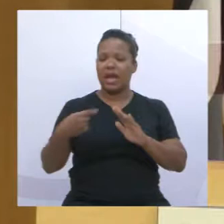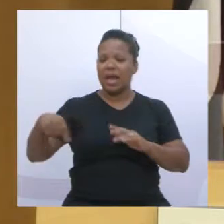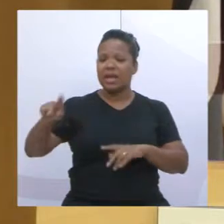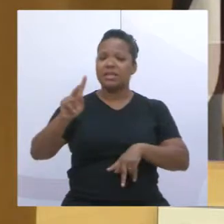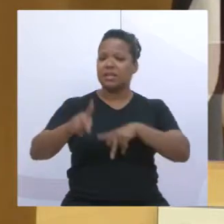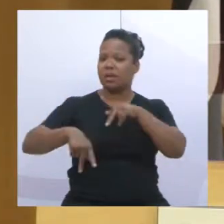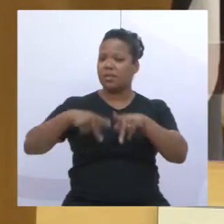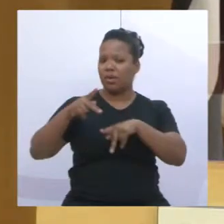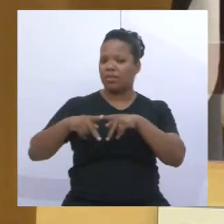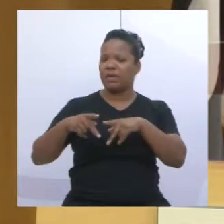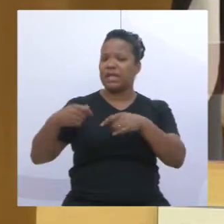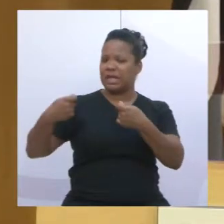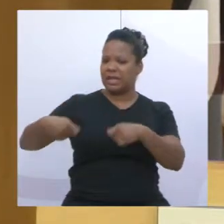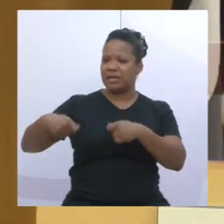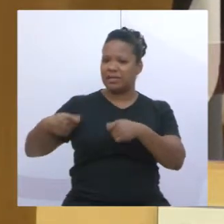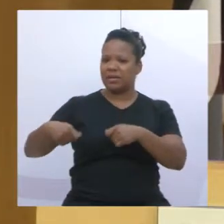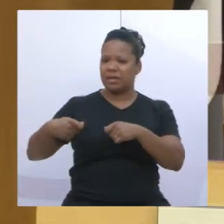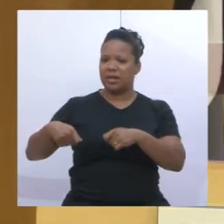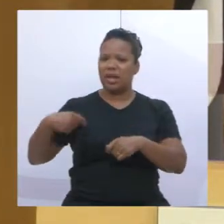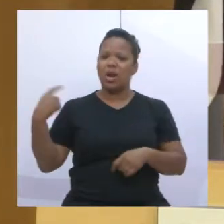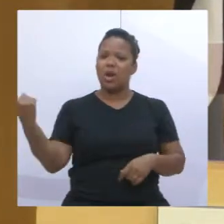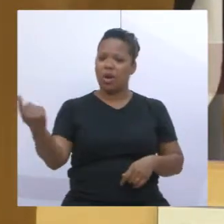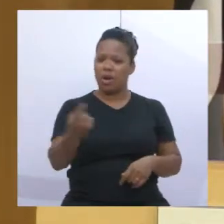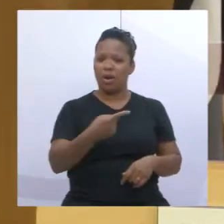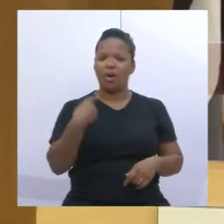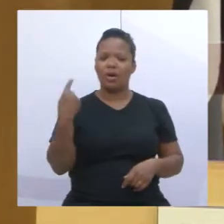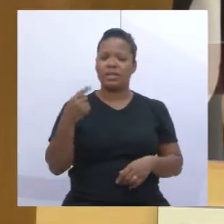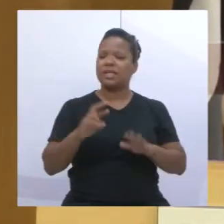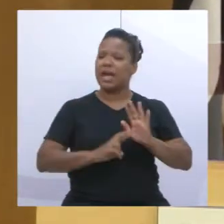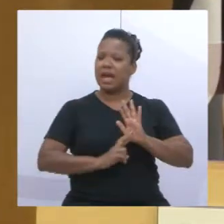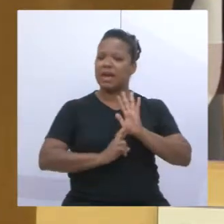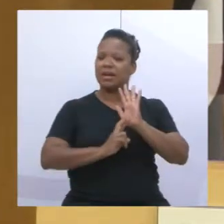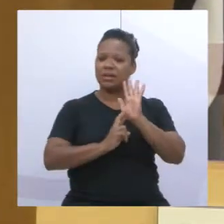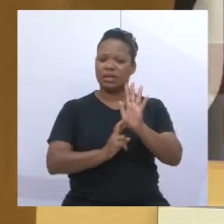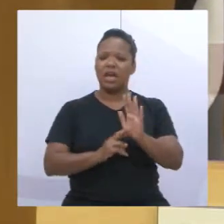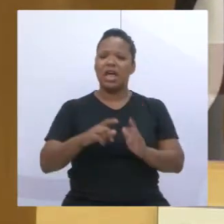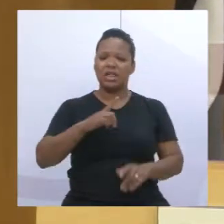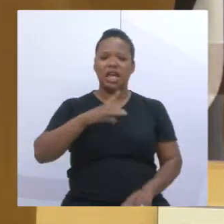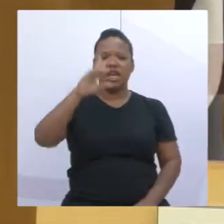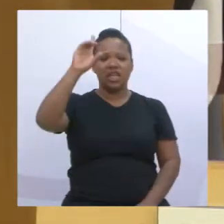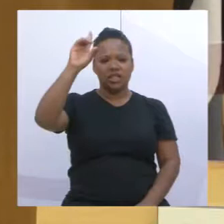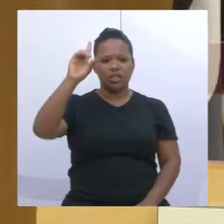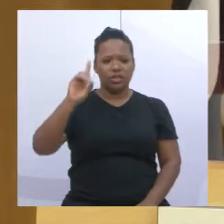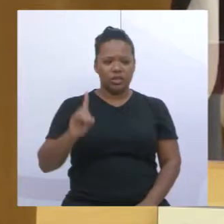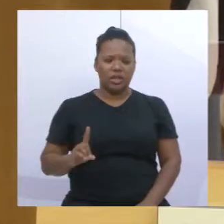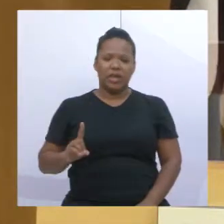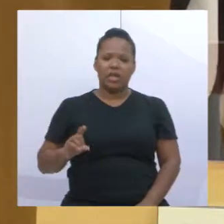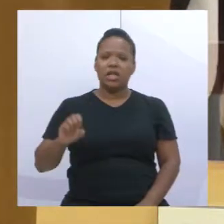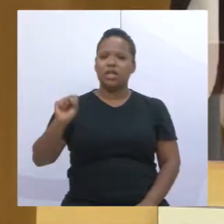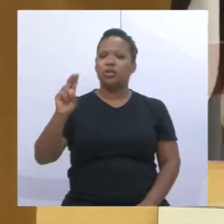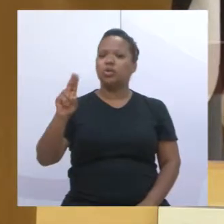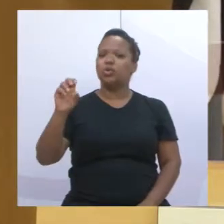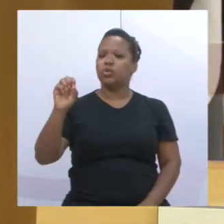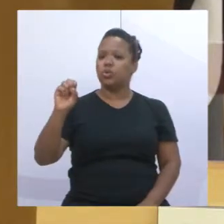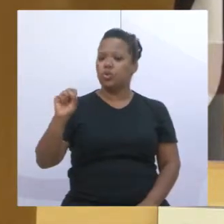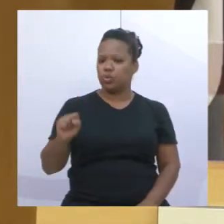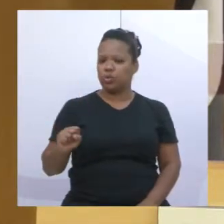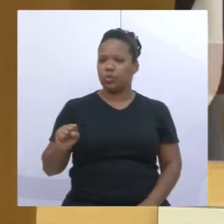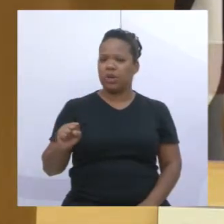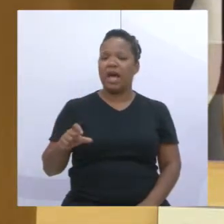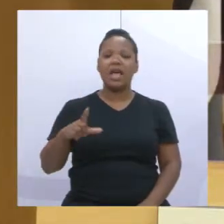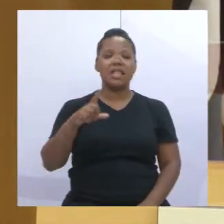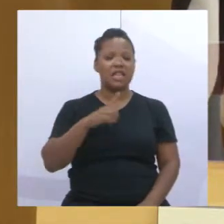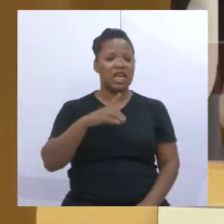população necessitada, que nós todos o representamos, tenha direito ao SUS, tenha direito